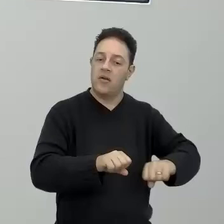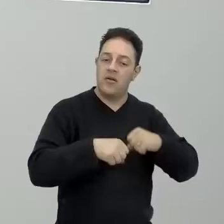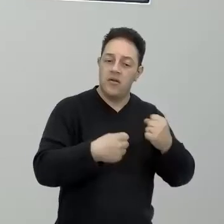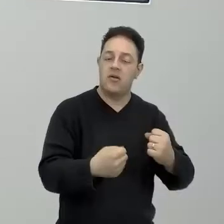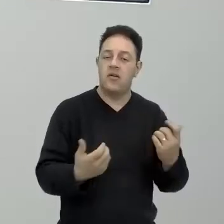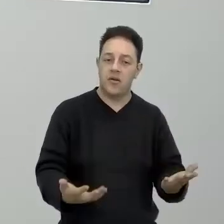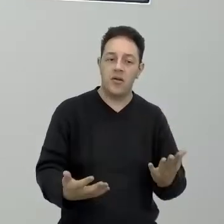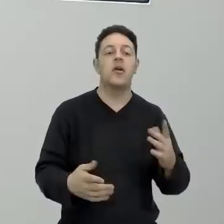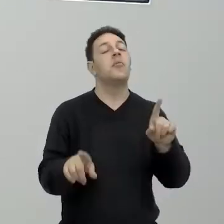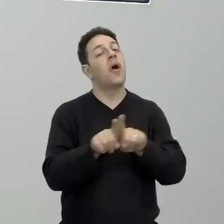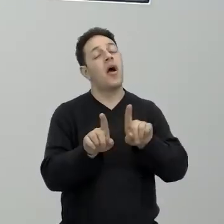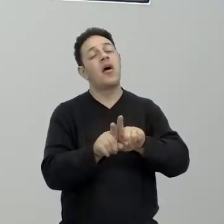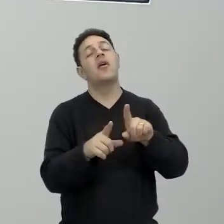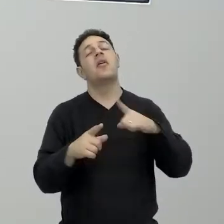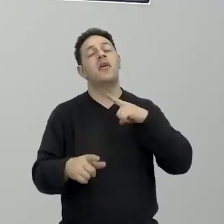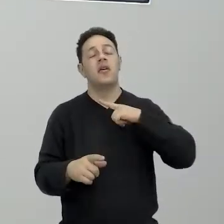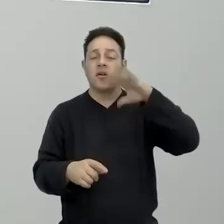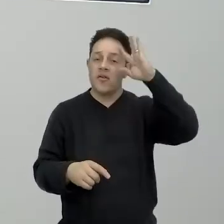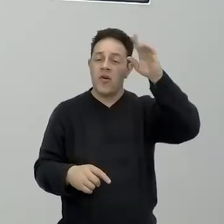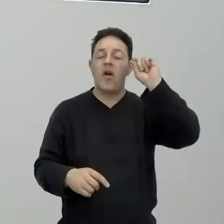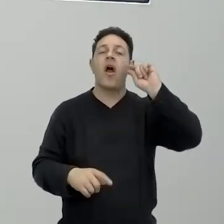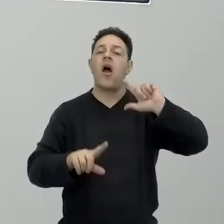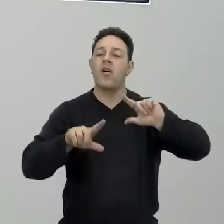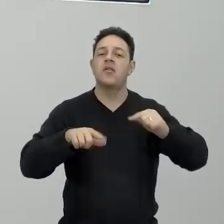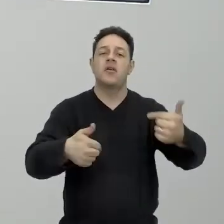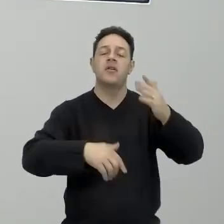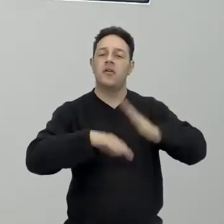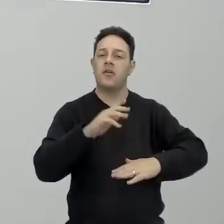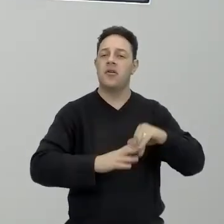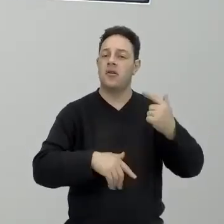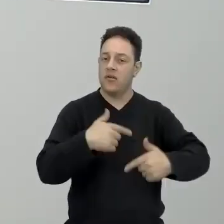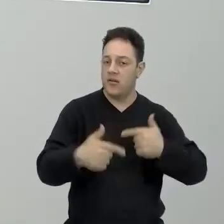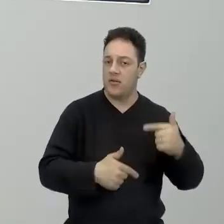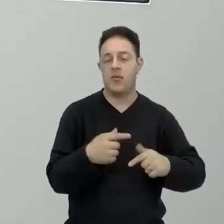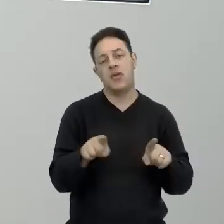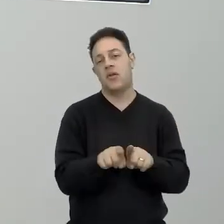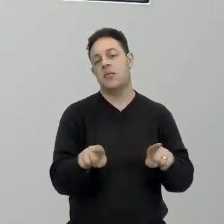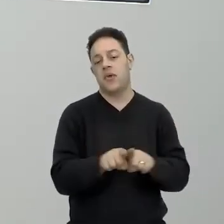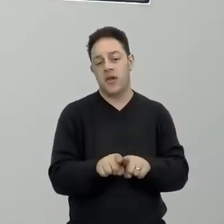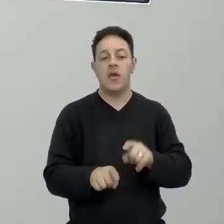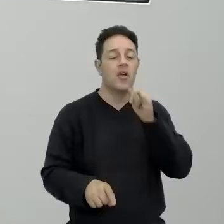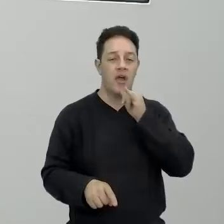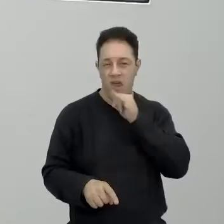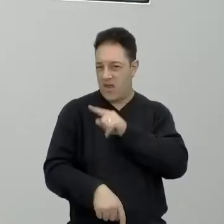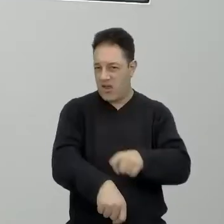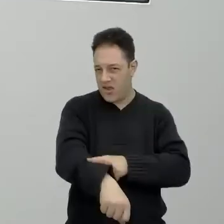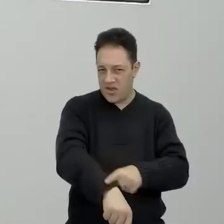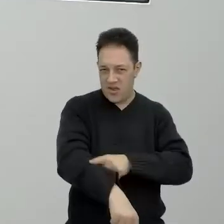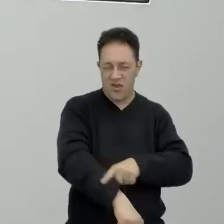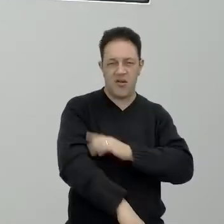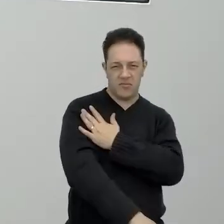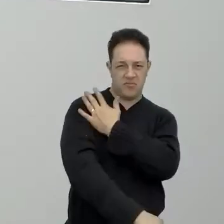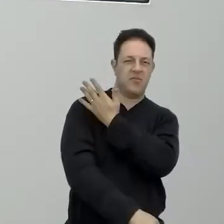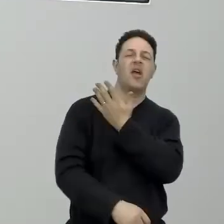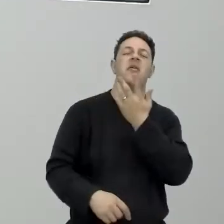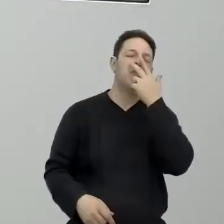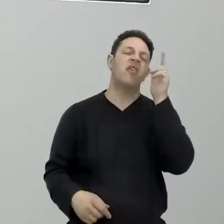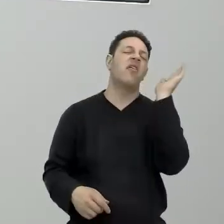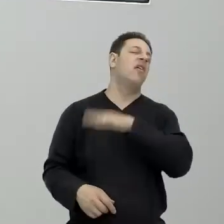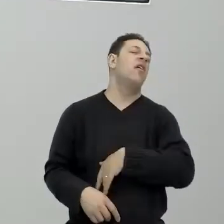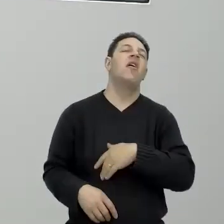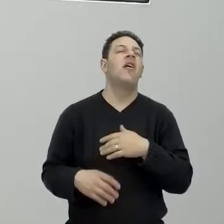isso vai se refletir mesmo nas ações e no próprio trabalho. Então é por isso que o racismo não é um mero devaneio,